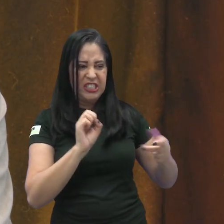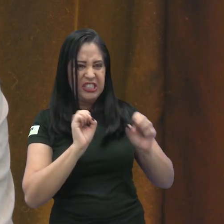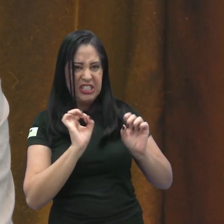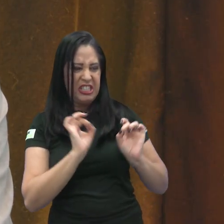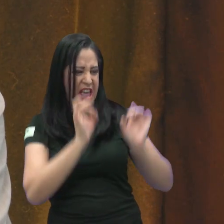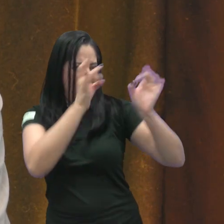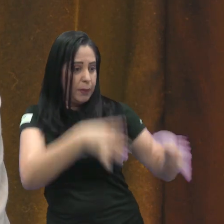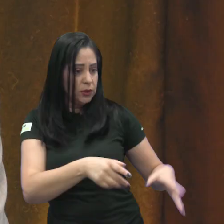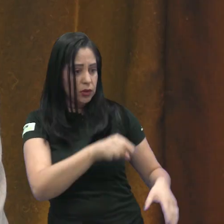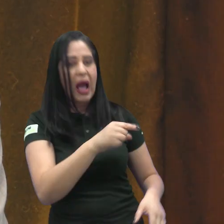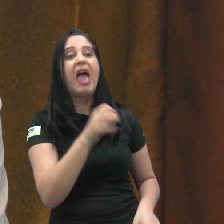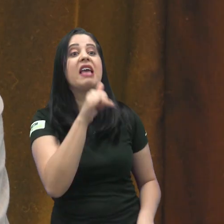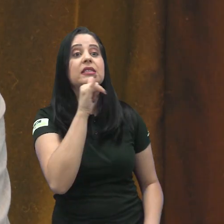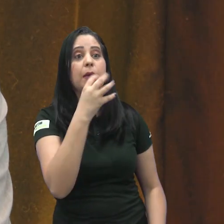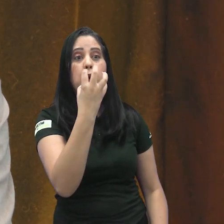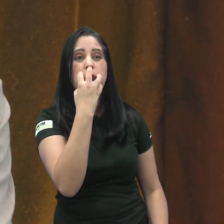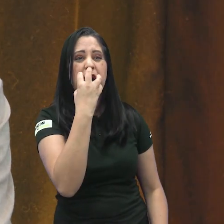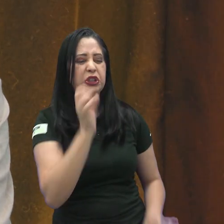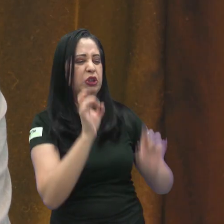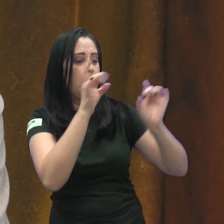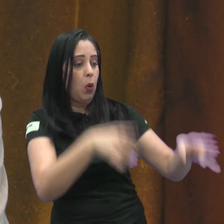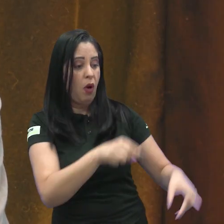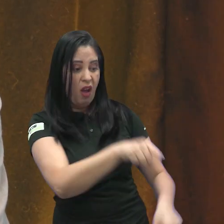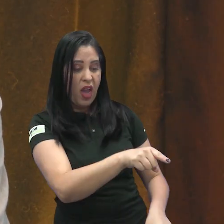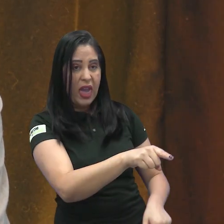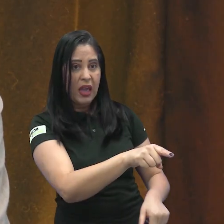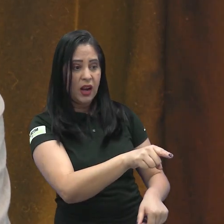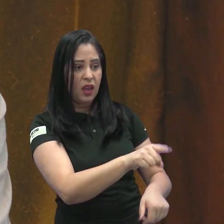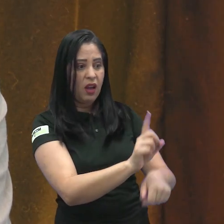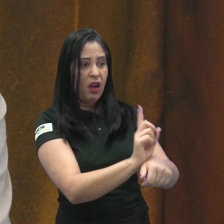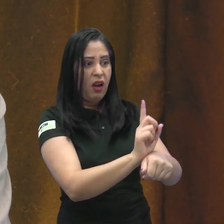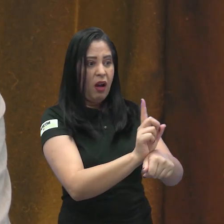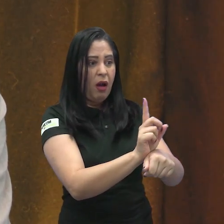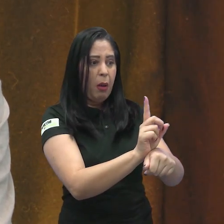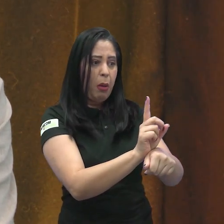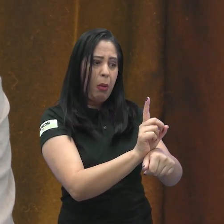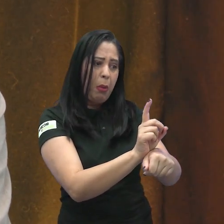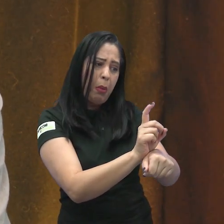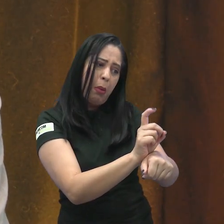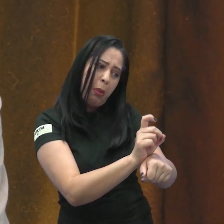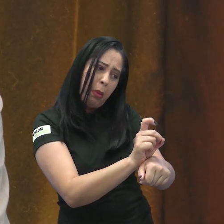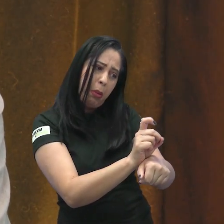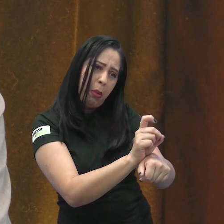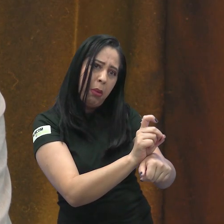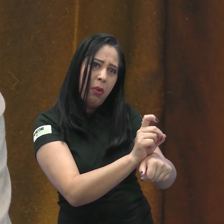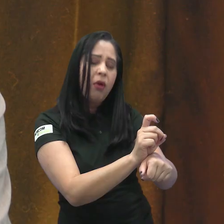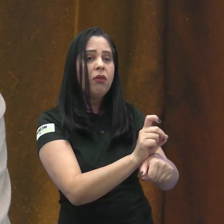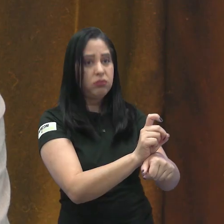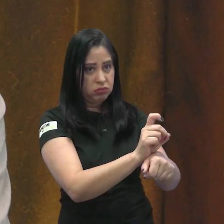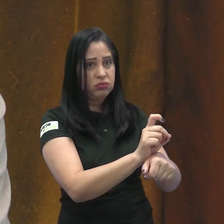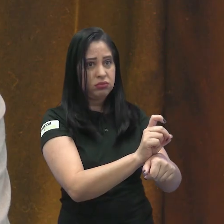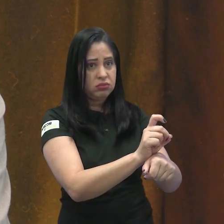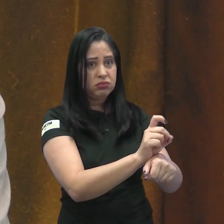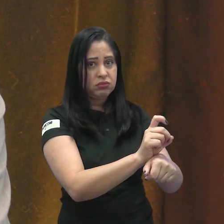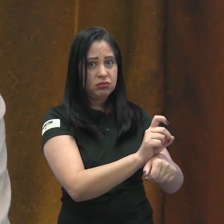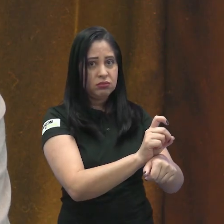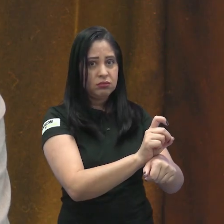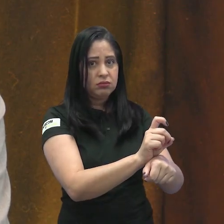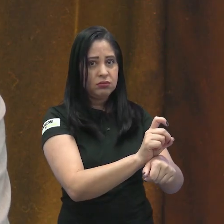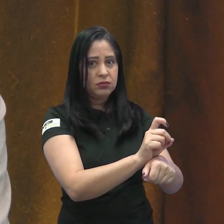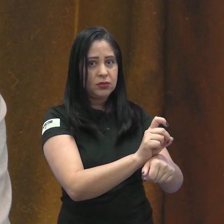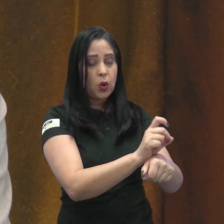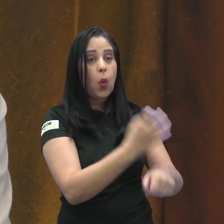ele é abandonado, quando você abandona um cãozinho. Ele não sabe, ele não entende o que está acontecendo. Um cãozinho, ele